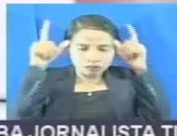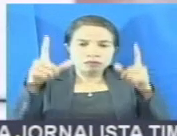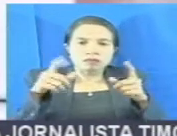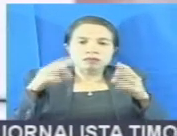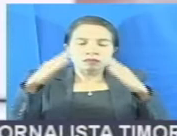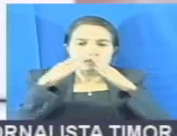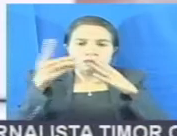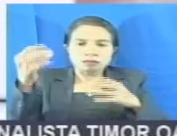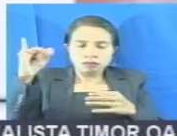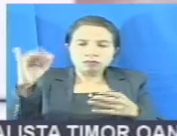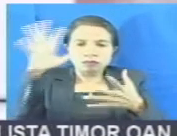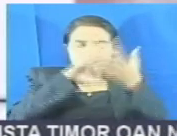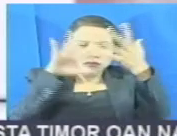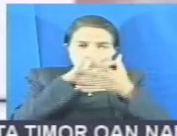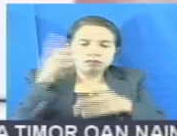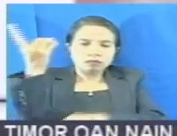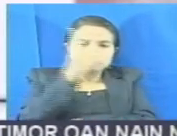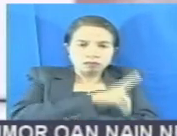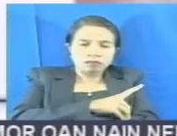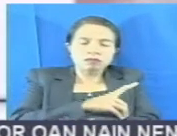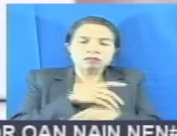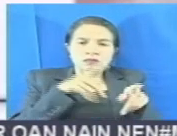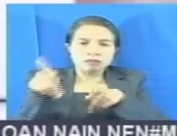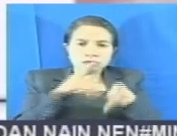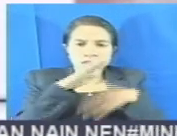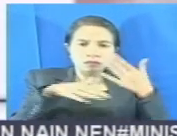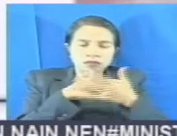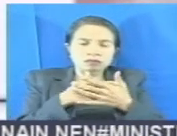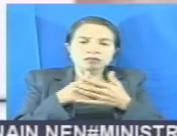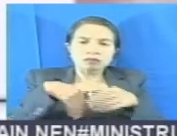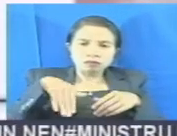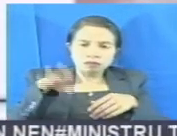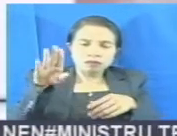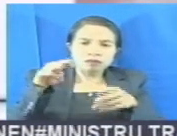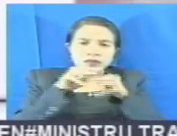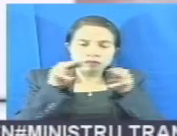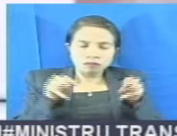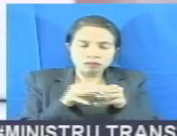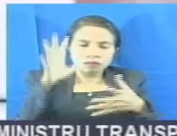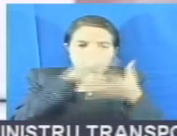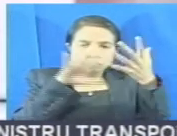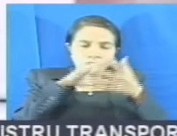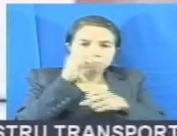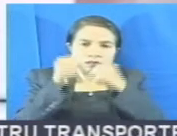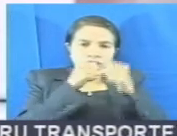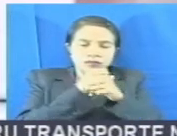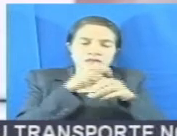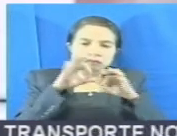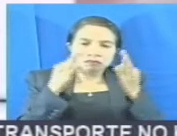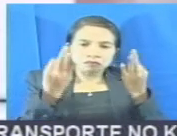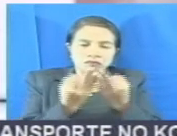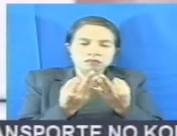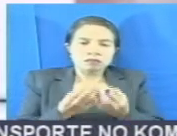se festeza Lorong Dané. E a Nebe, comunidade Sira se halo viagem, a tu celebra festa Natal no Tinanfon, ho Sira ne